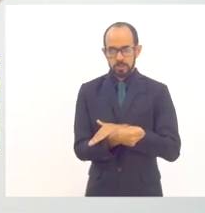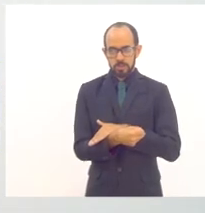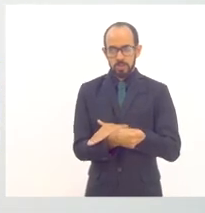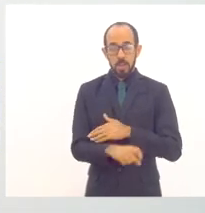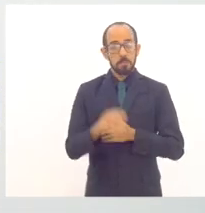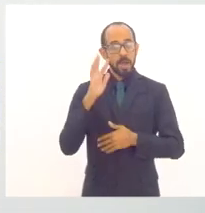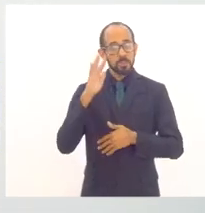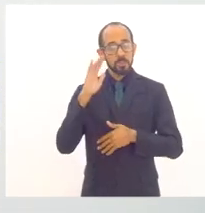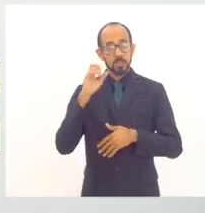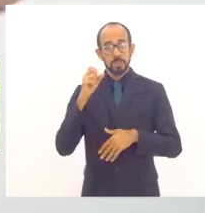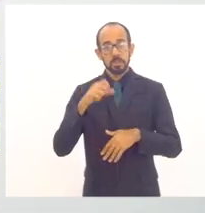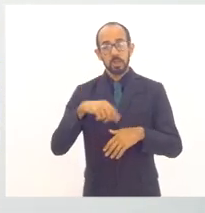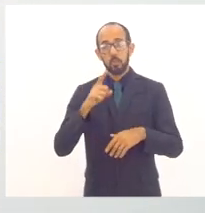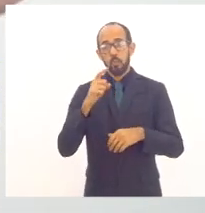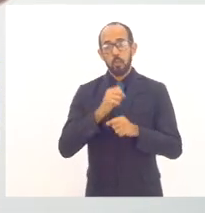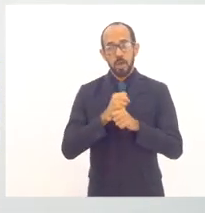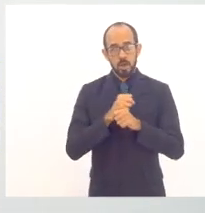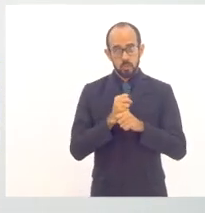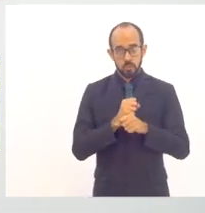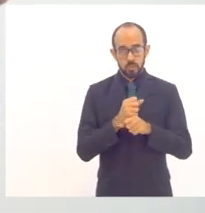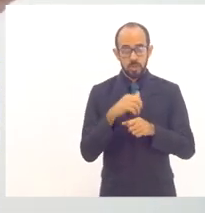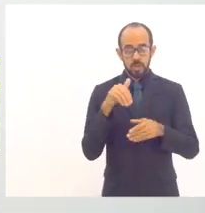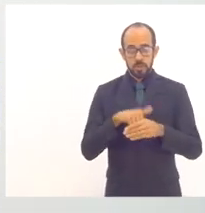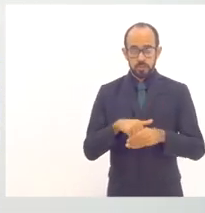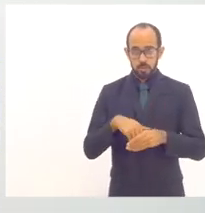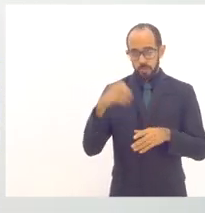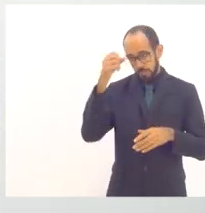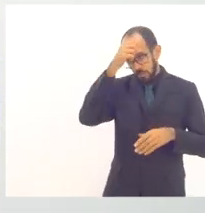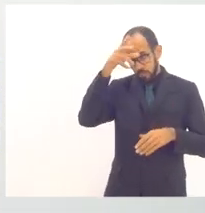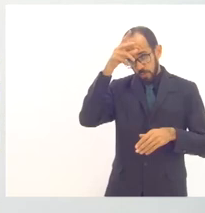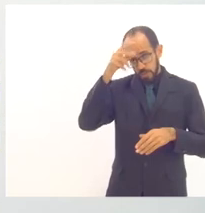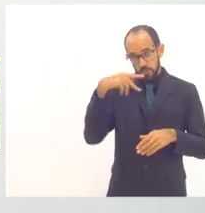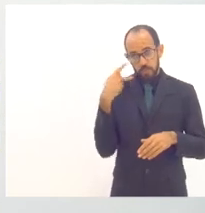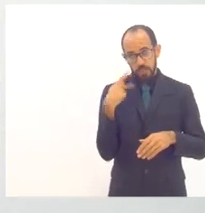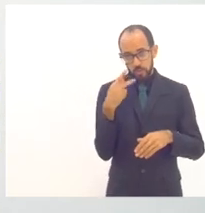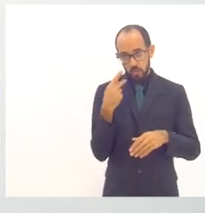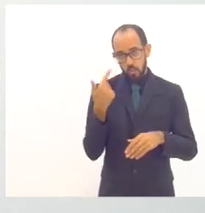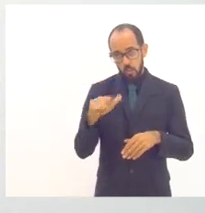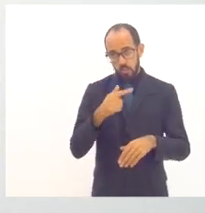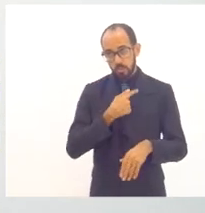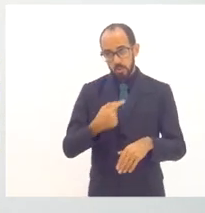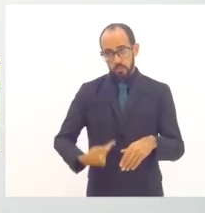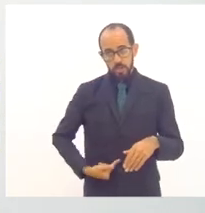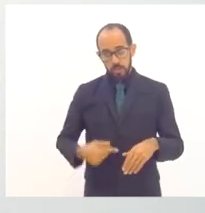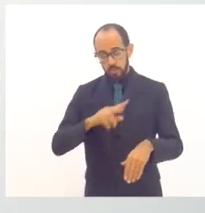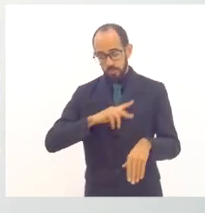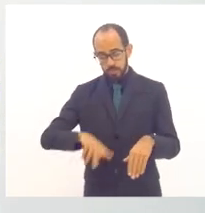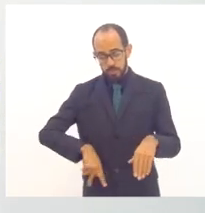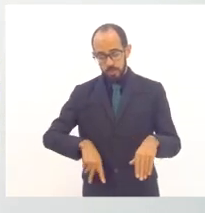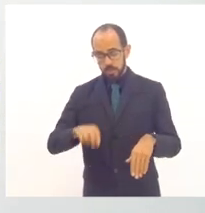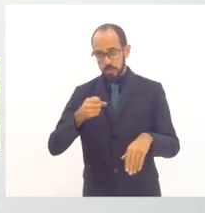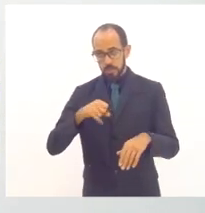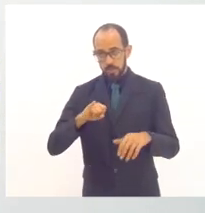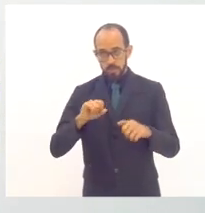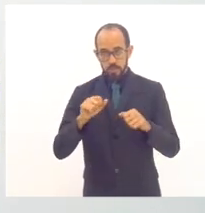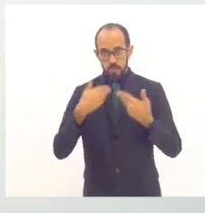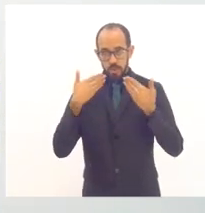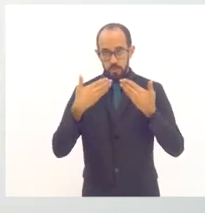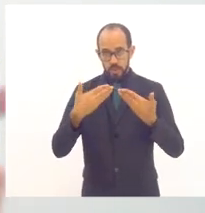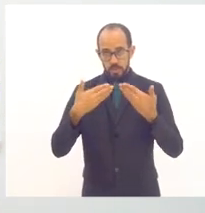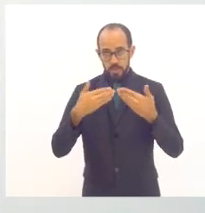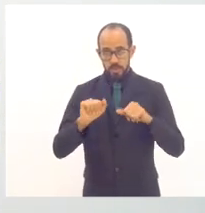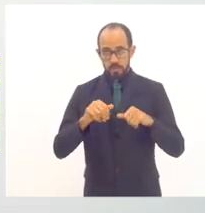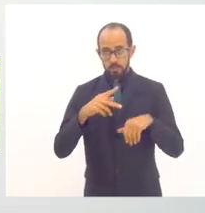um ano que tem eleição para prefeito e vereador. Tem outro ano que tem para governador e presidente. Se a gente não fosse apresentar